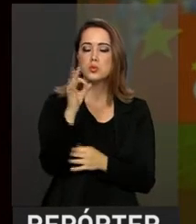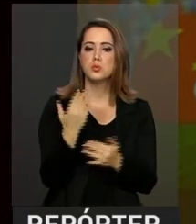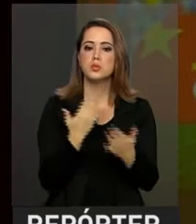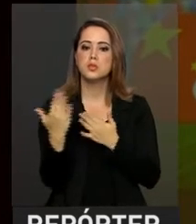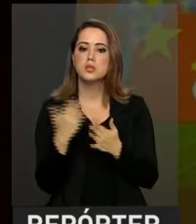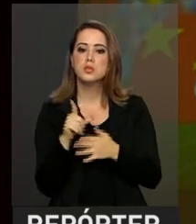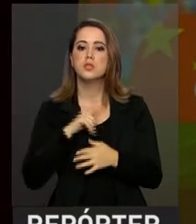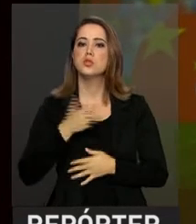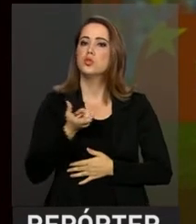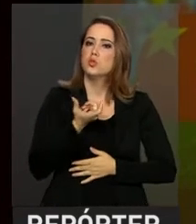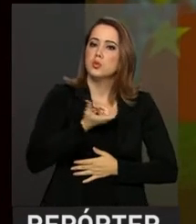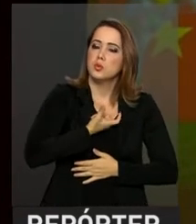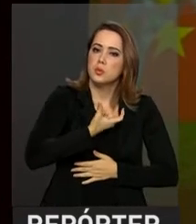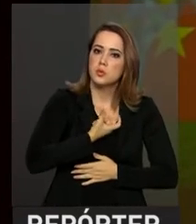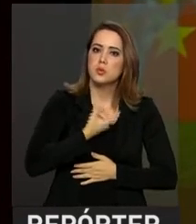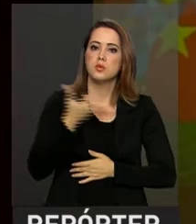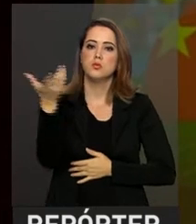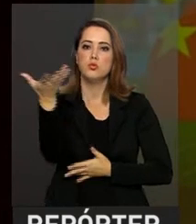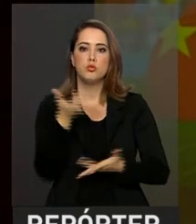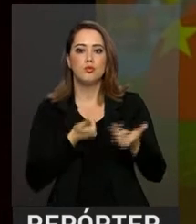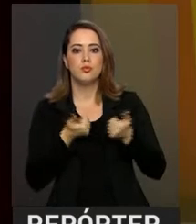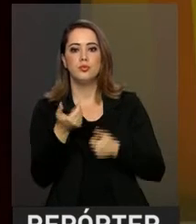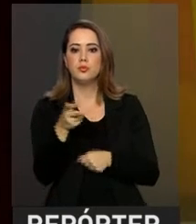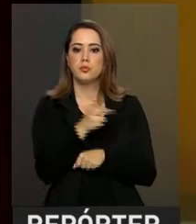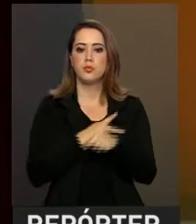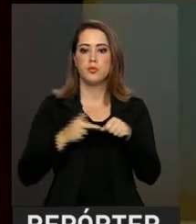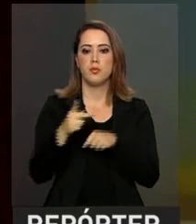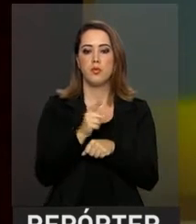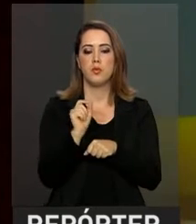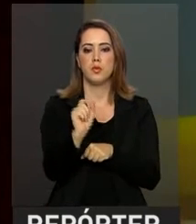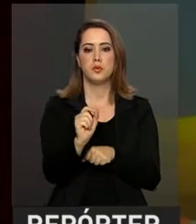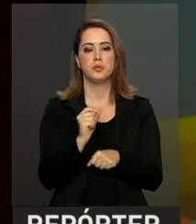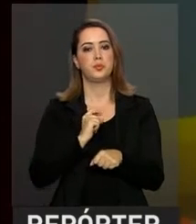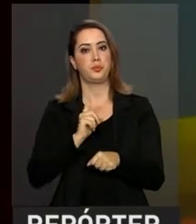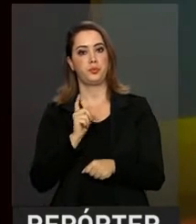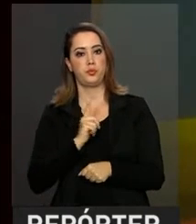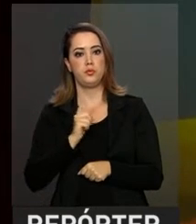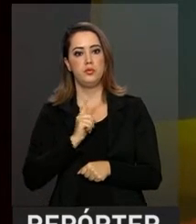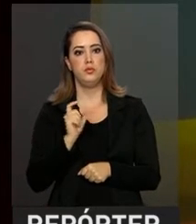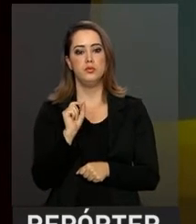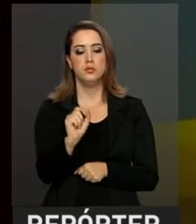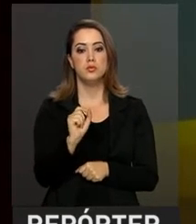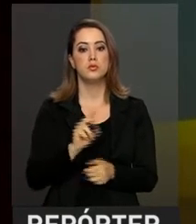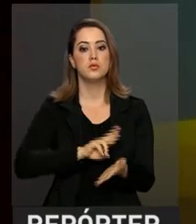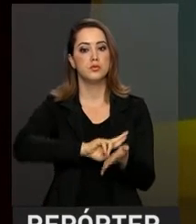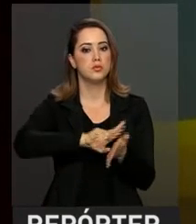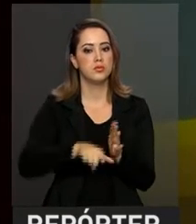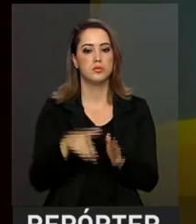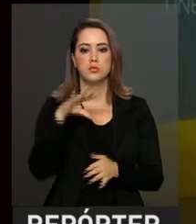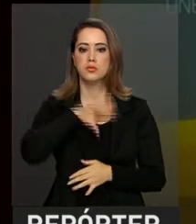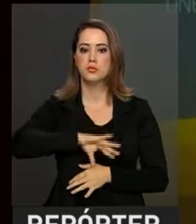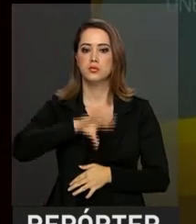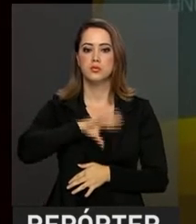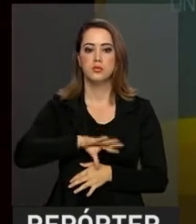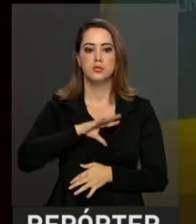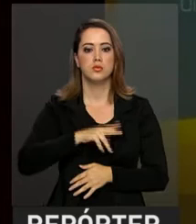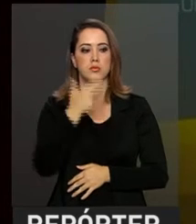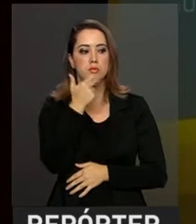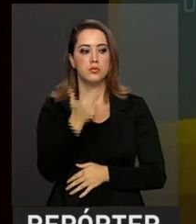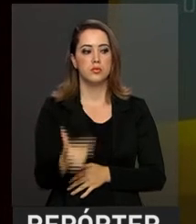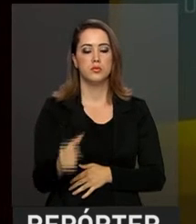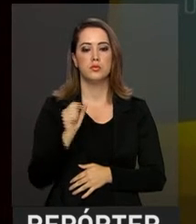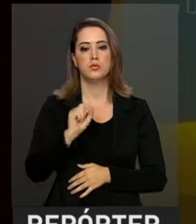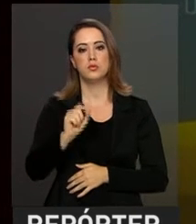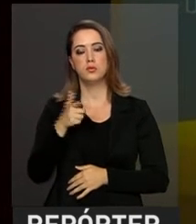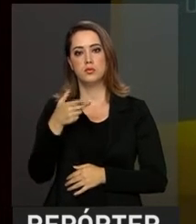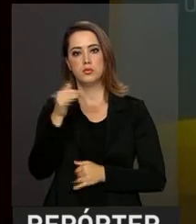os países se destacaram ao longo da história dos Jogos. A página Países Olímpicos também tem versões em português e inglês. O